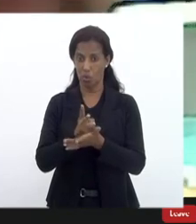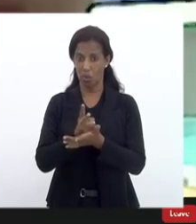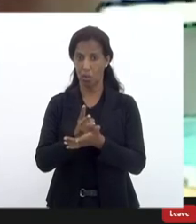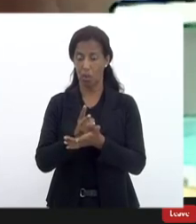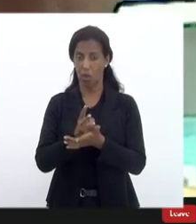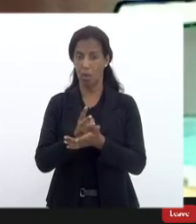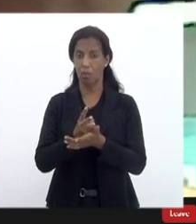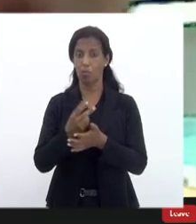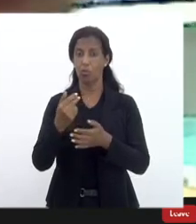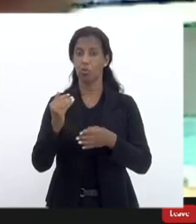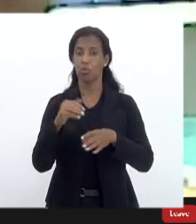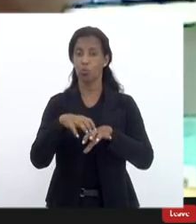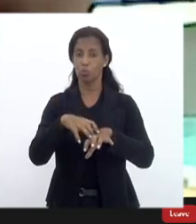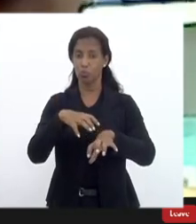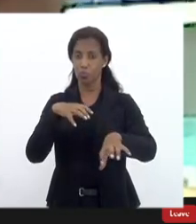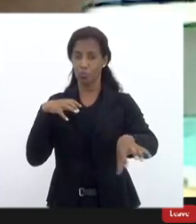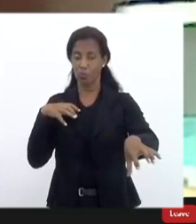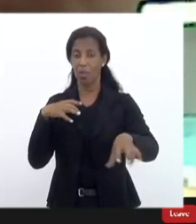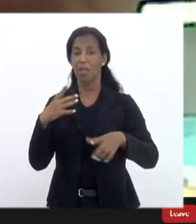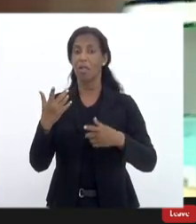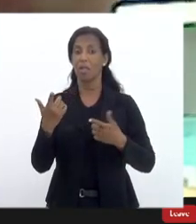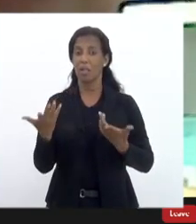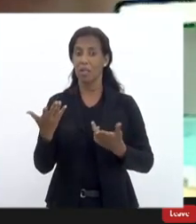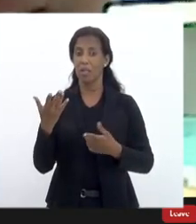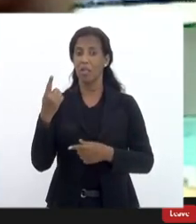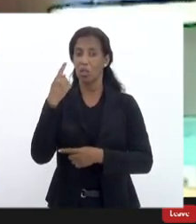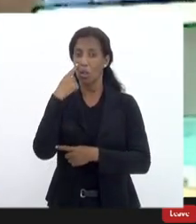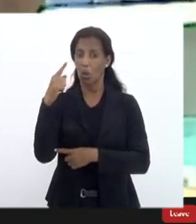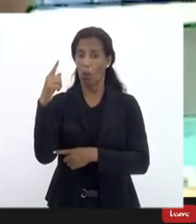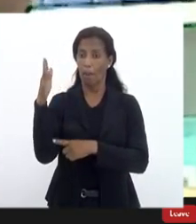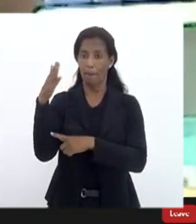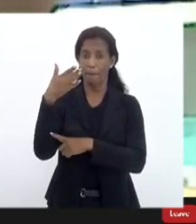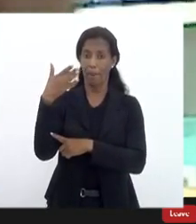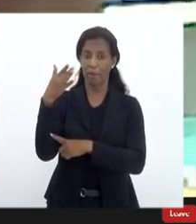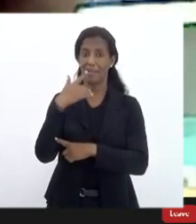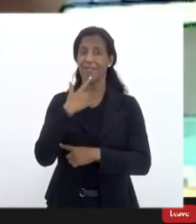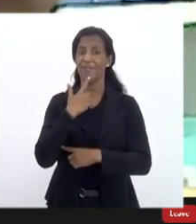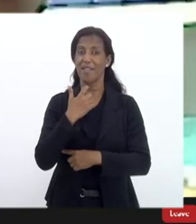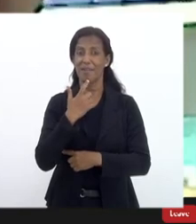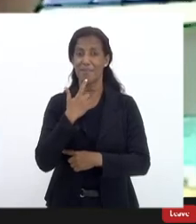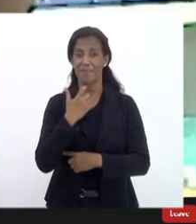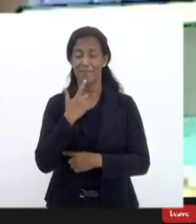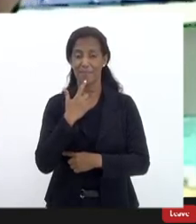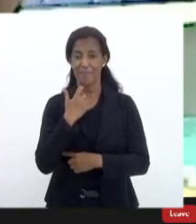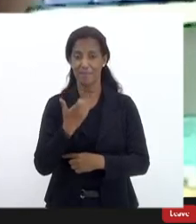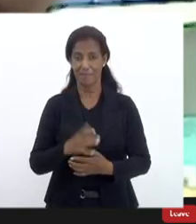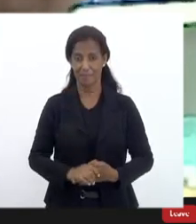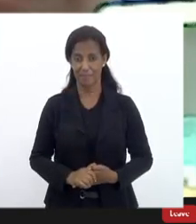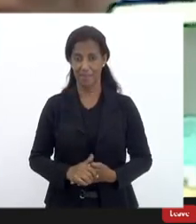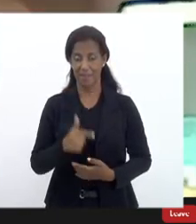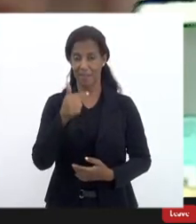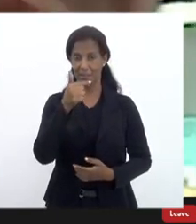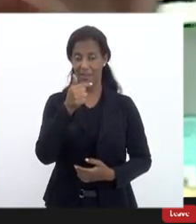híbrido, e que acompanhando a bandeira, nesse momento vermelha, que é